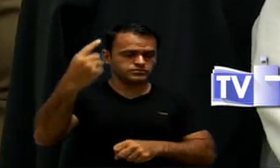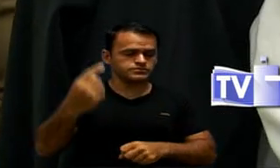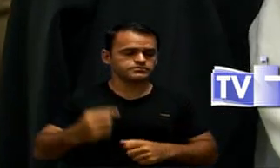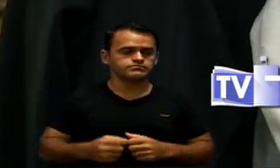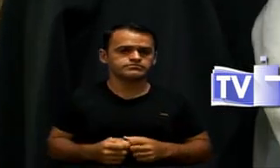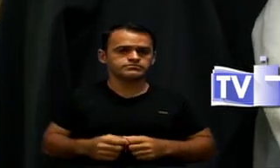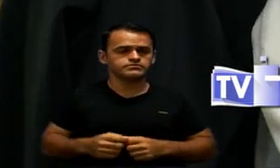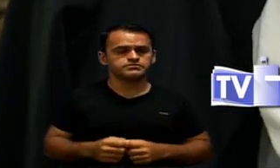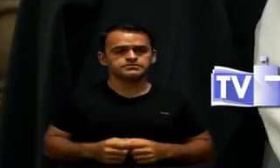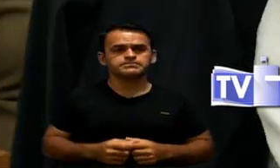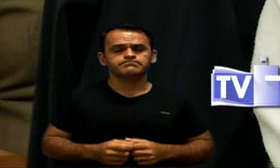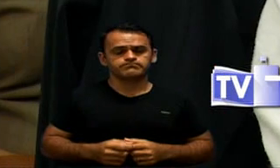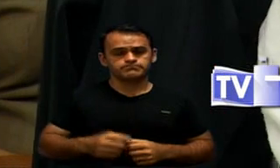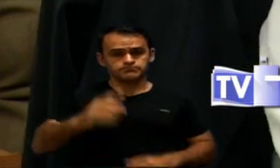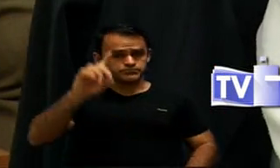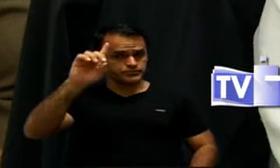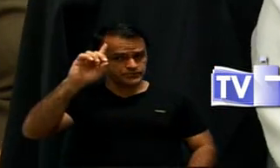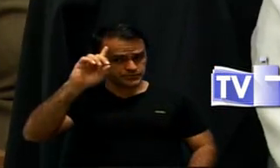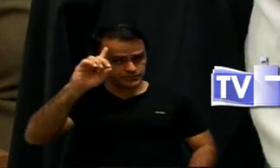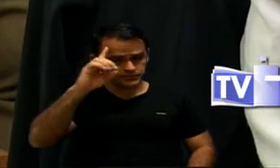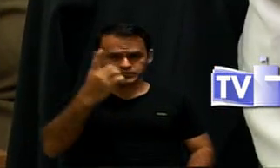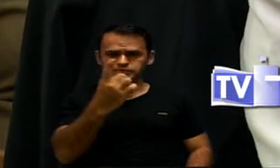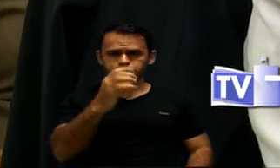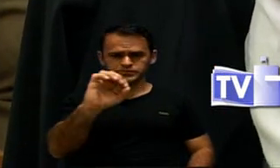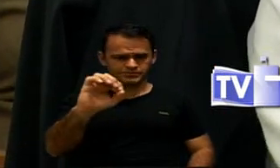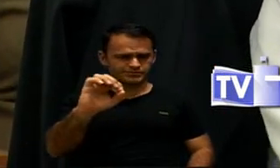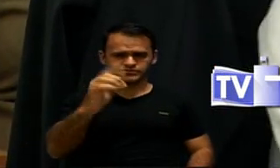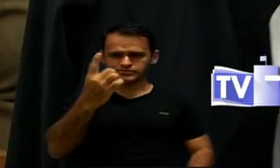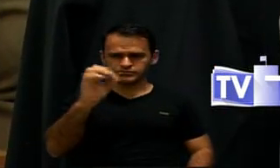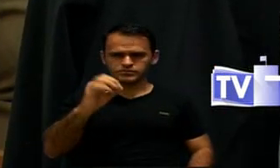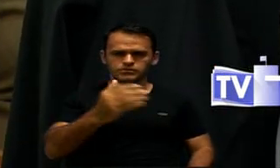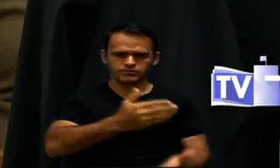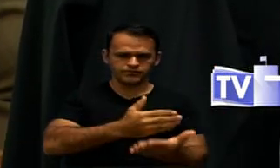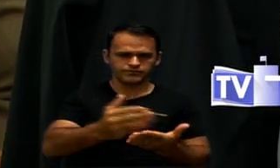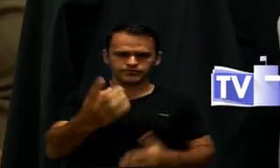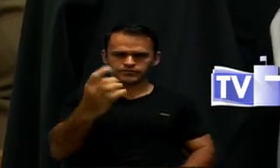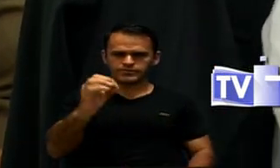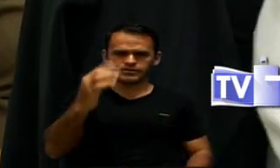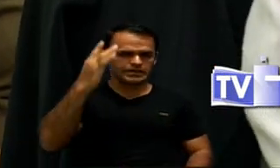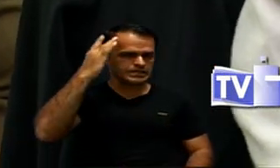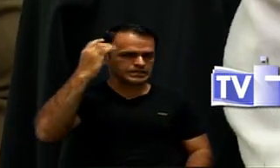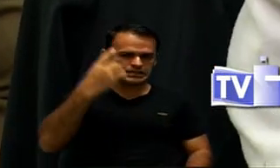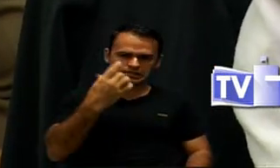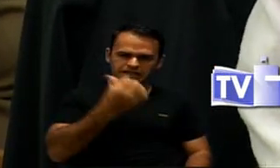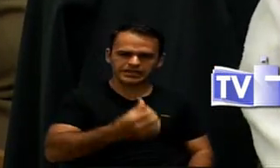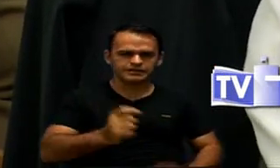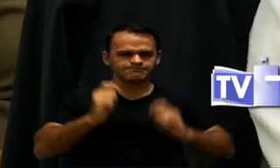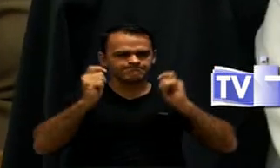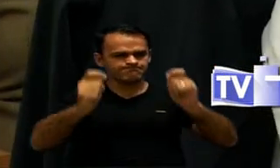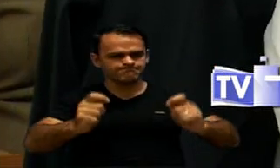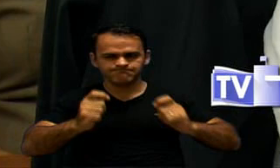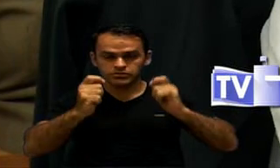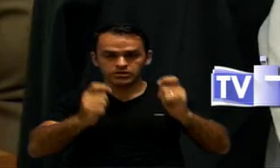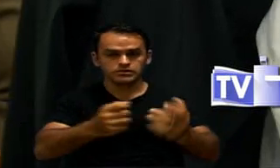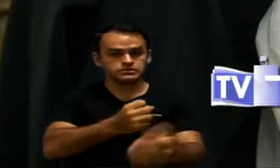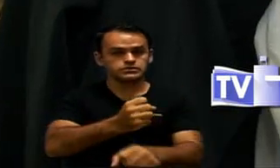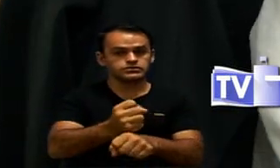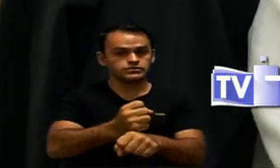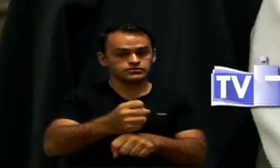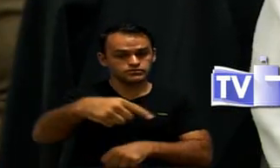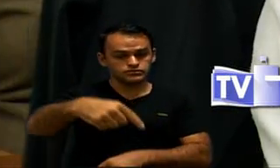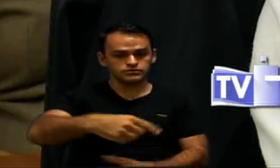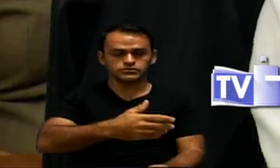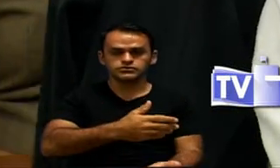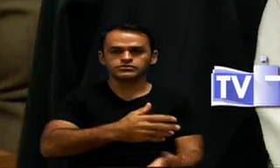encerrando, pensar que é dia 10, os 16 dias de ativismo acabam no dia 10 de dezembro, e este ano nós completamos